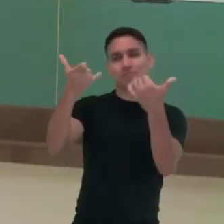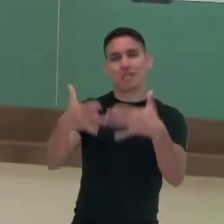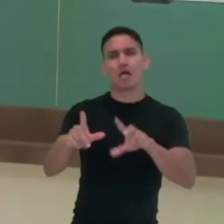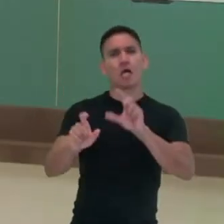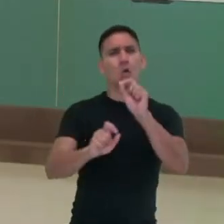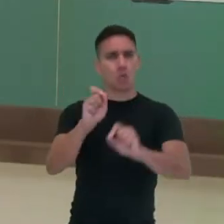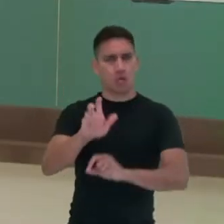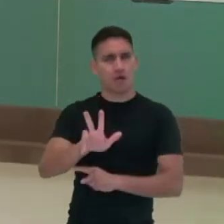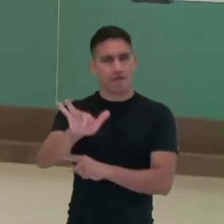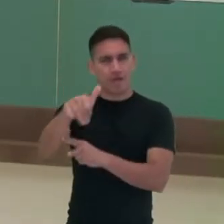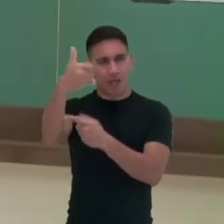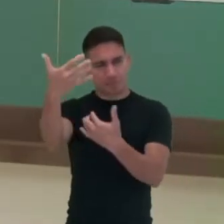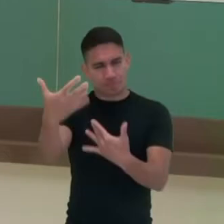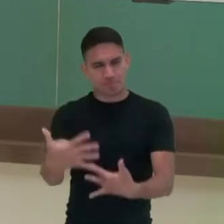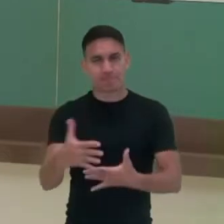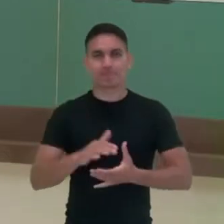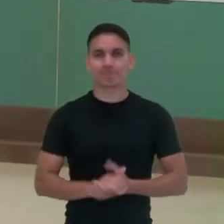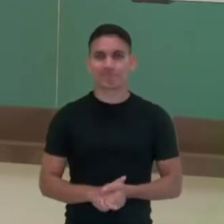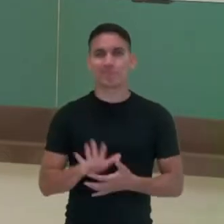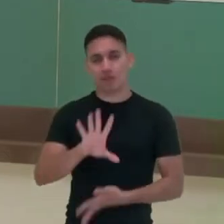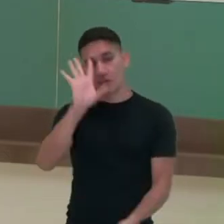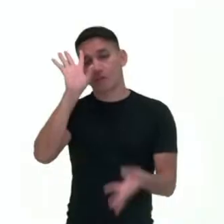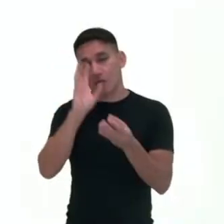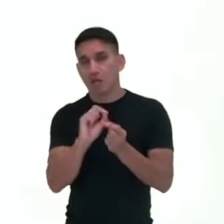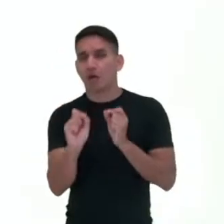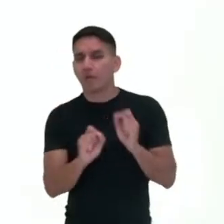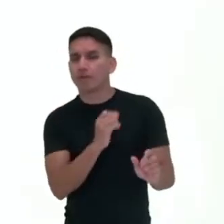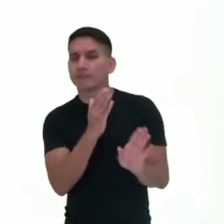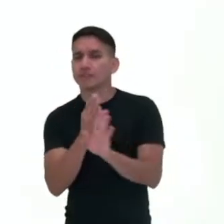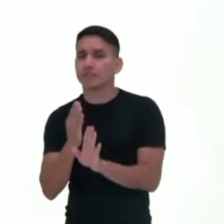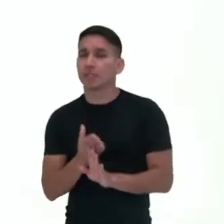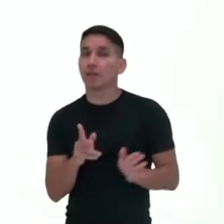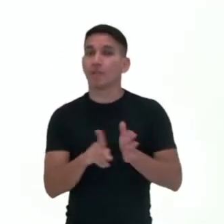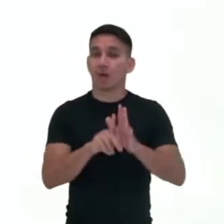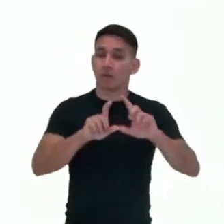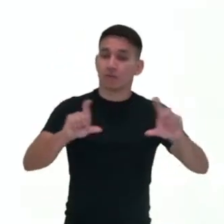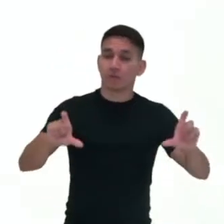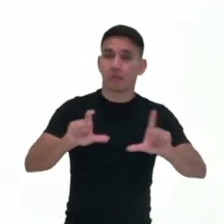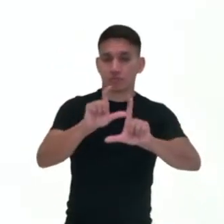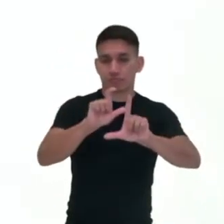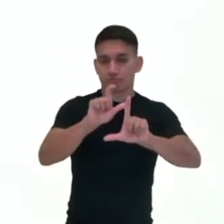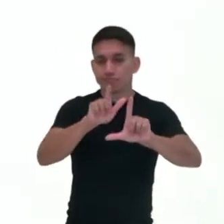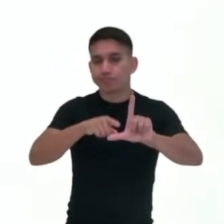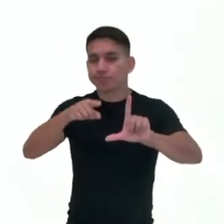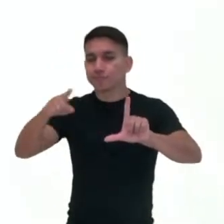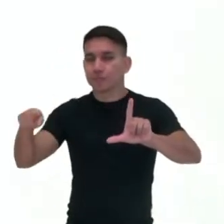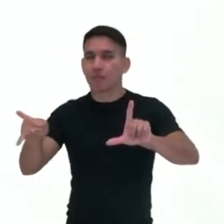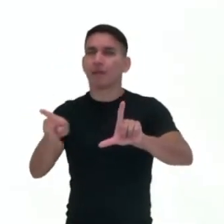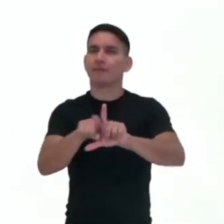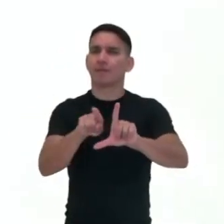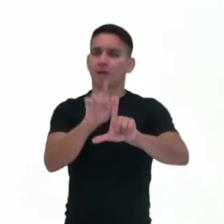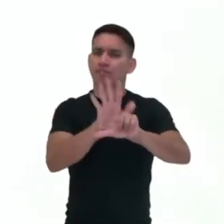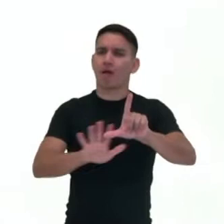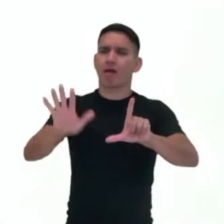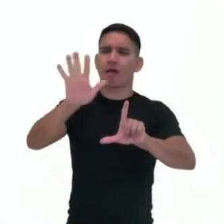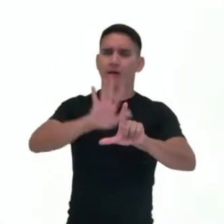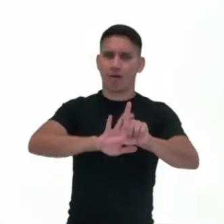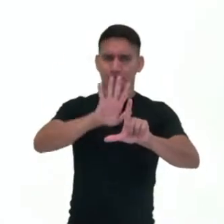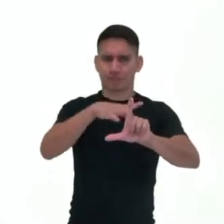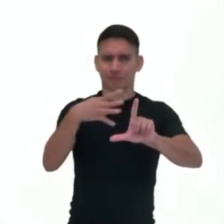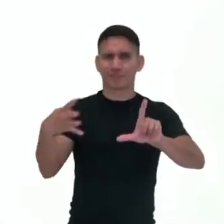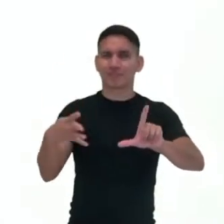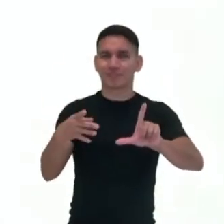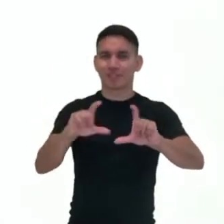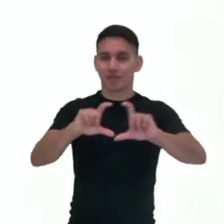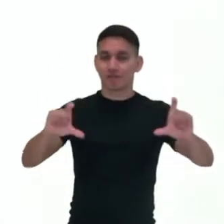são os objetivos da nossa aula? Reconhecer a representação algébrica e gráfica de uma função logarítmica e